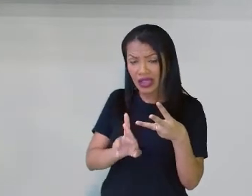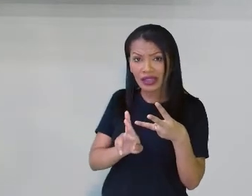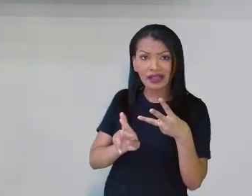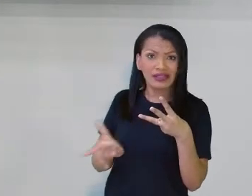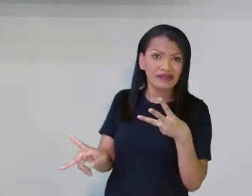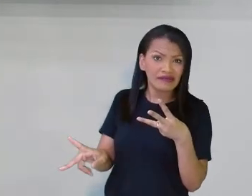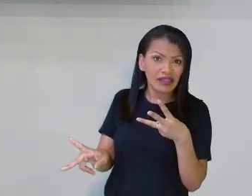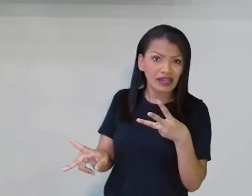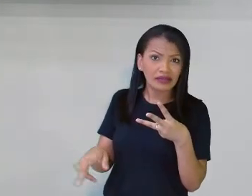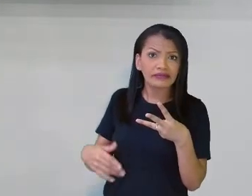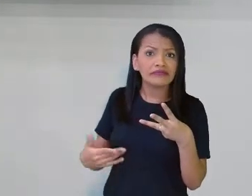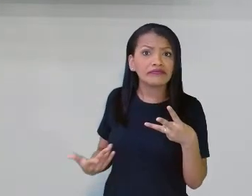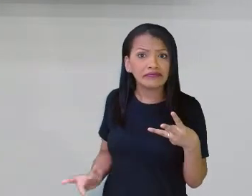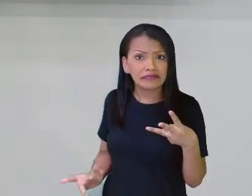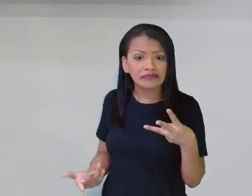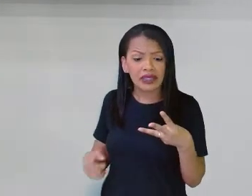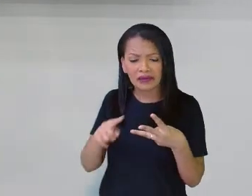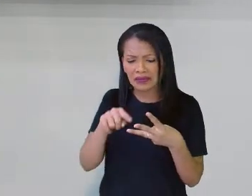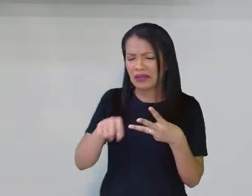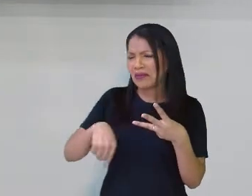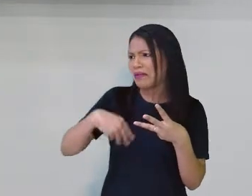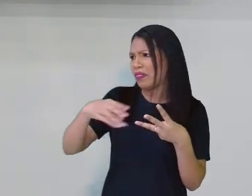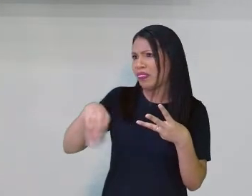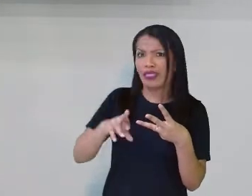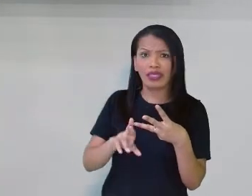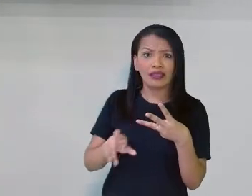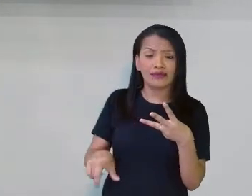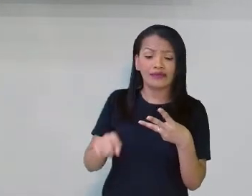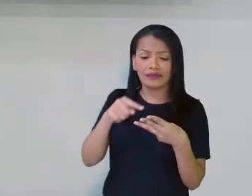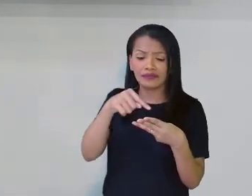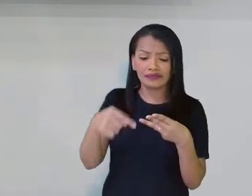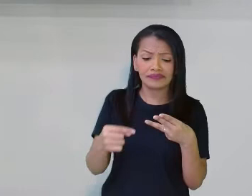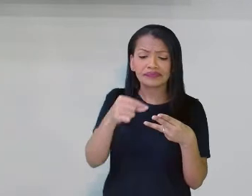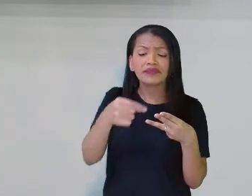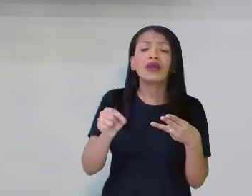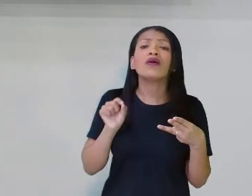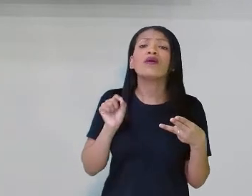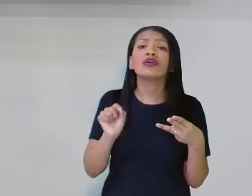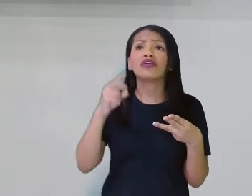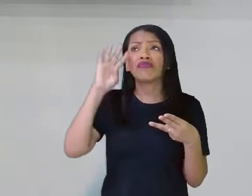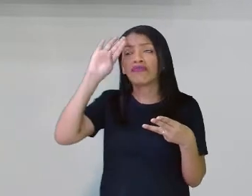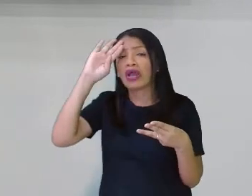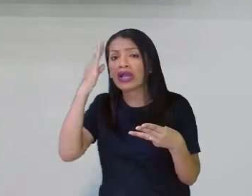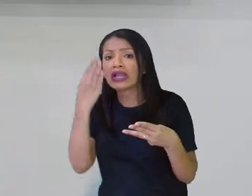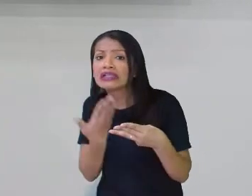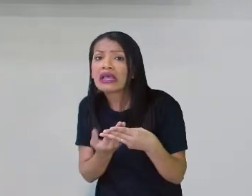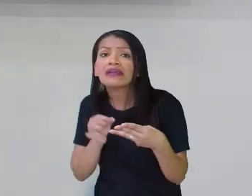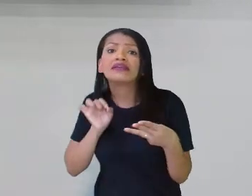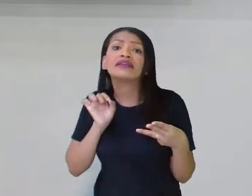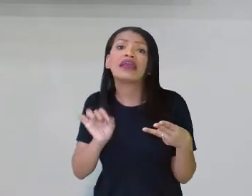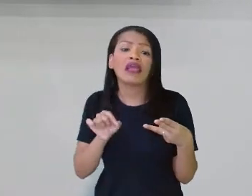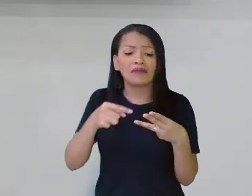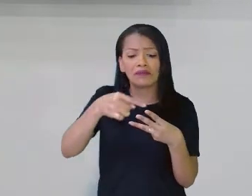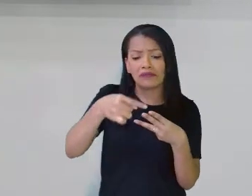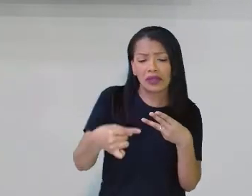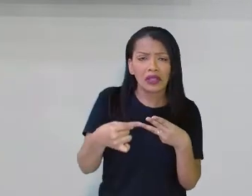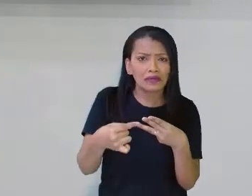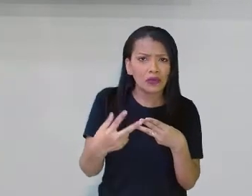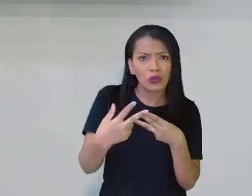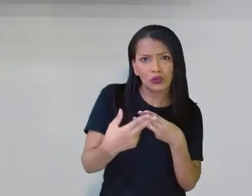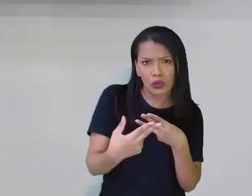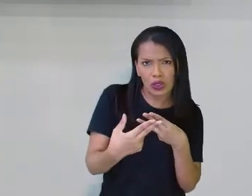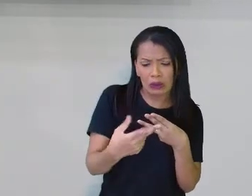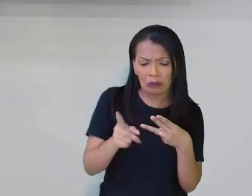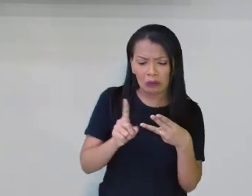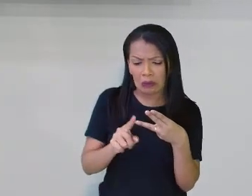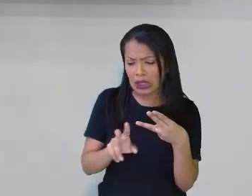totalmente diferente, aleatório, então aí em quem é que eu vou confiar? Qual a fonte? É por isso que é necessário